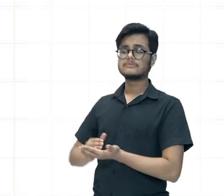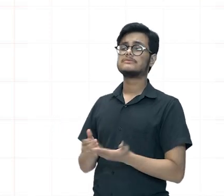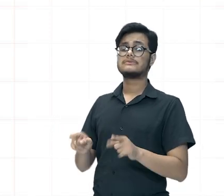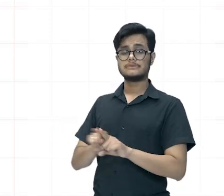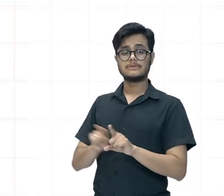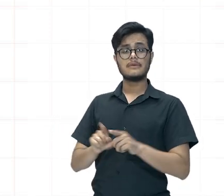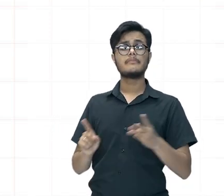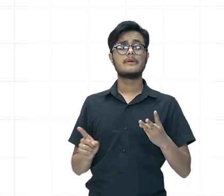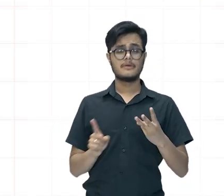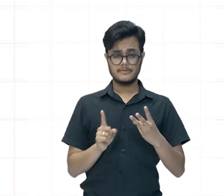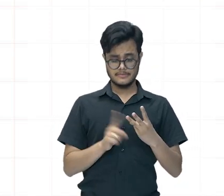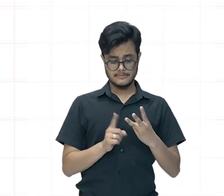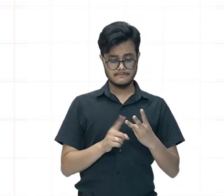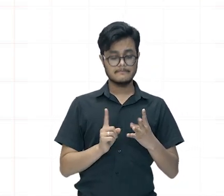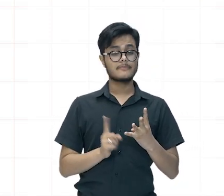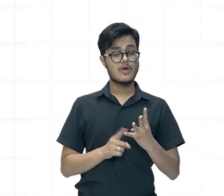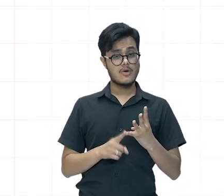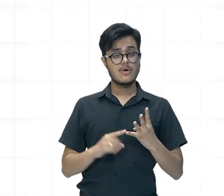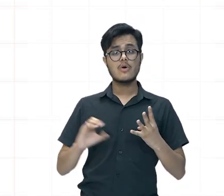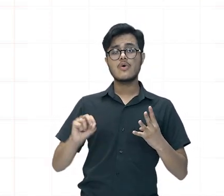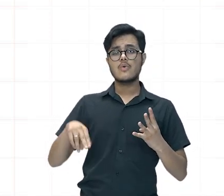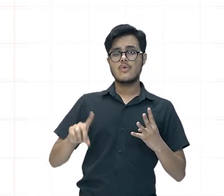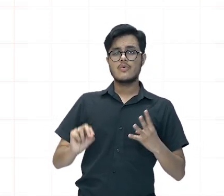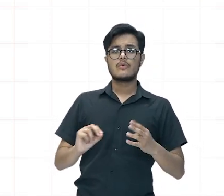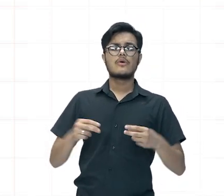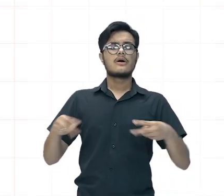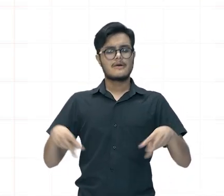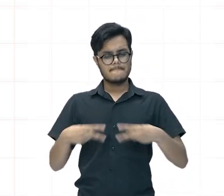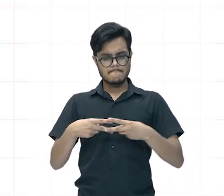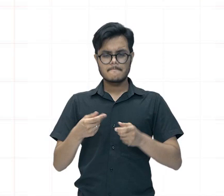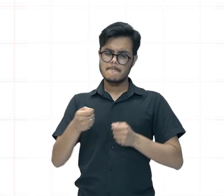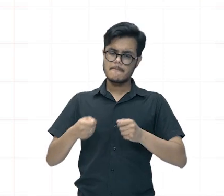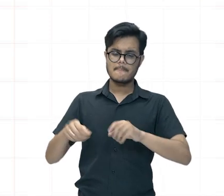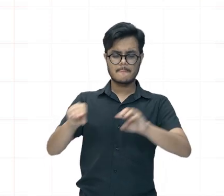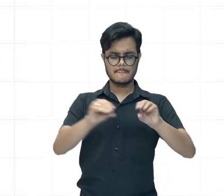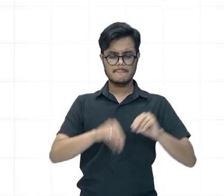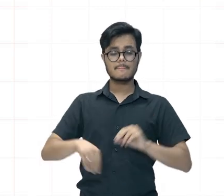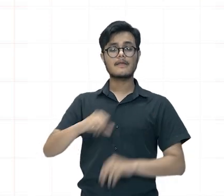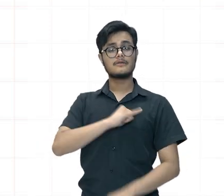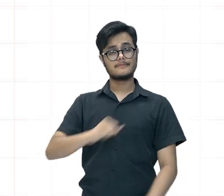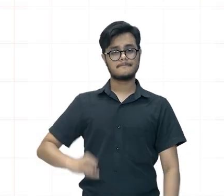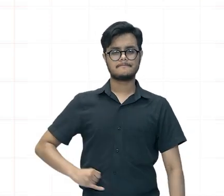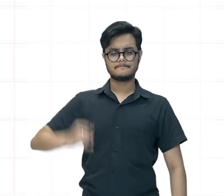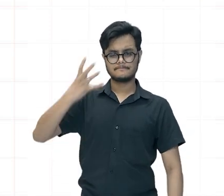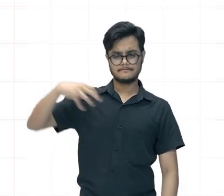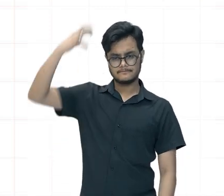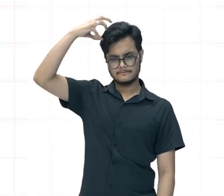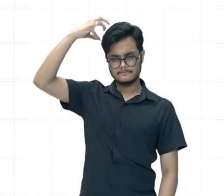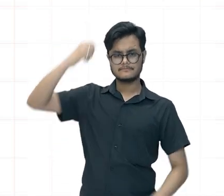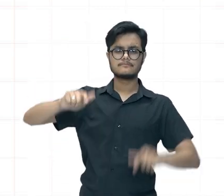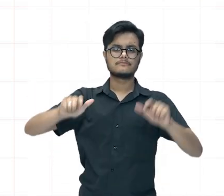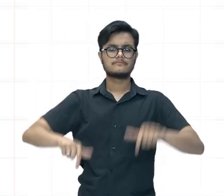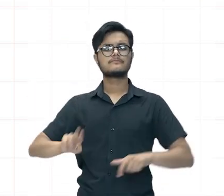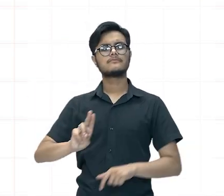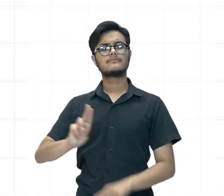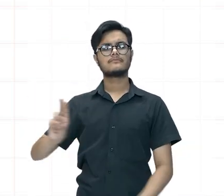duque e o marquês, o conde também administrava áreas reais, chamadas então aí